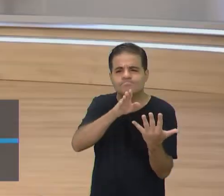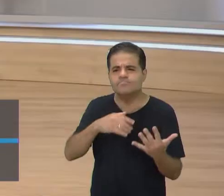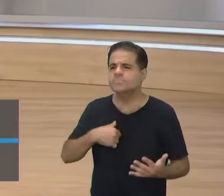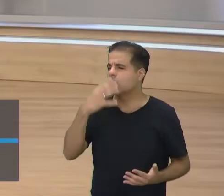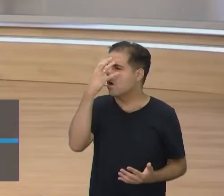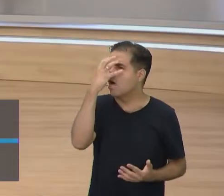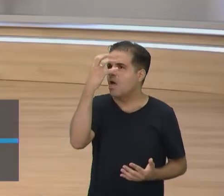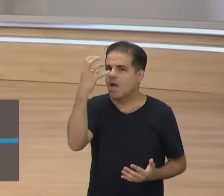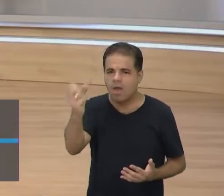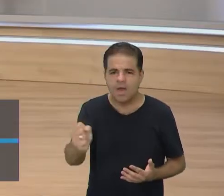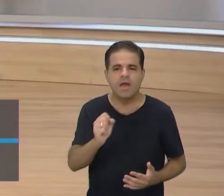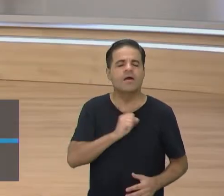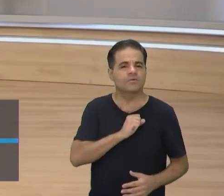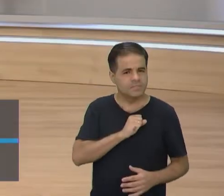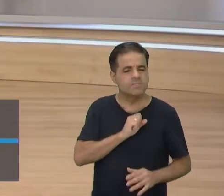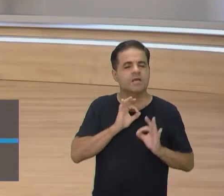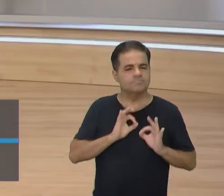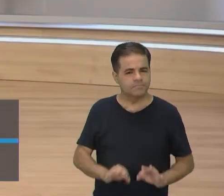Então,